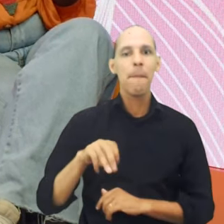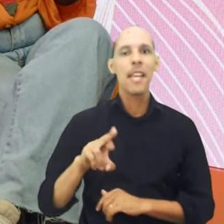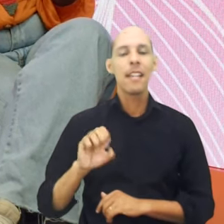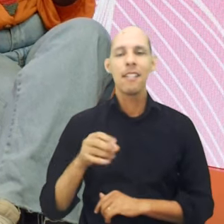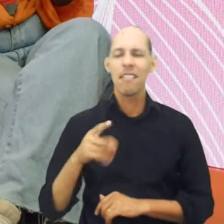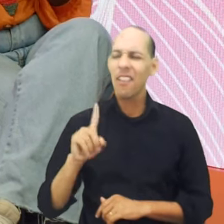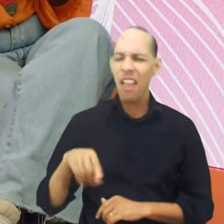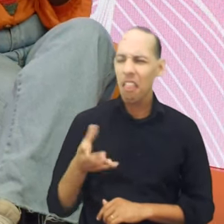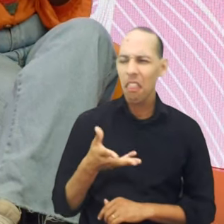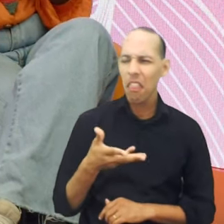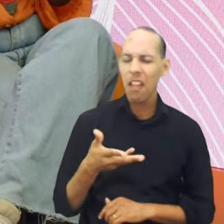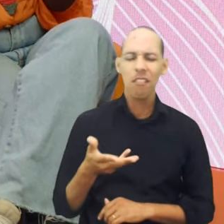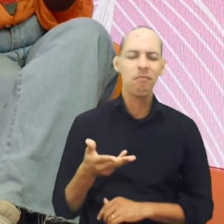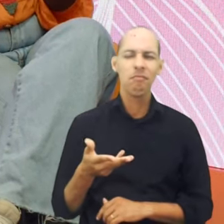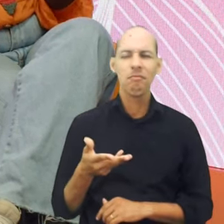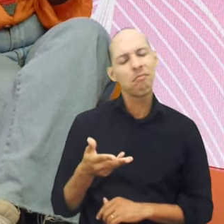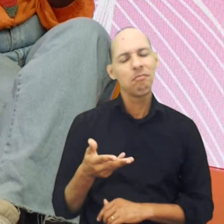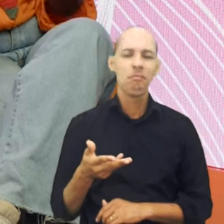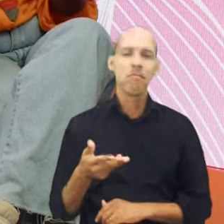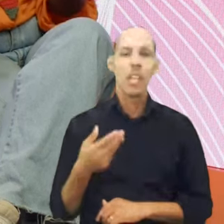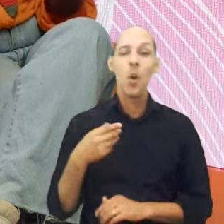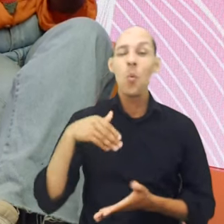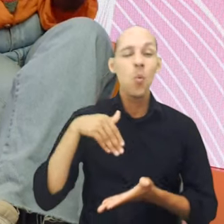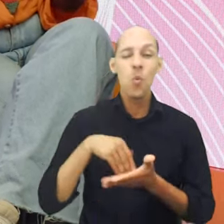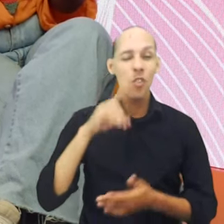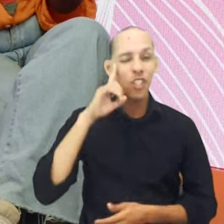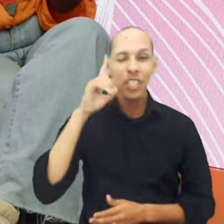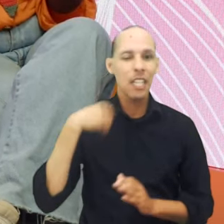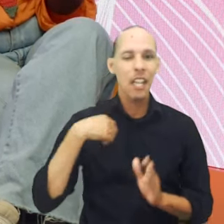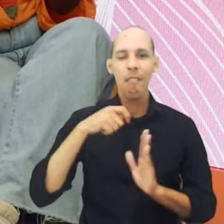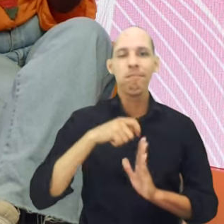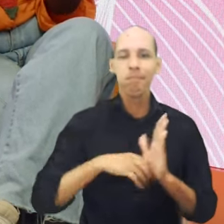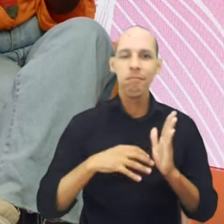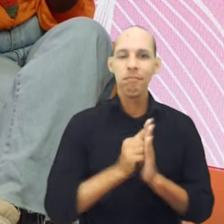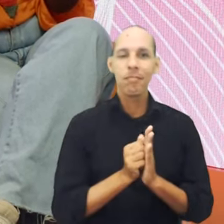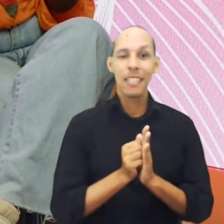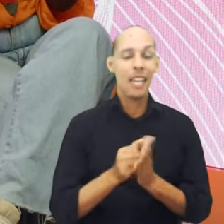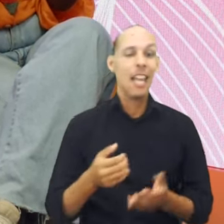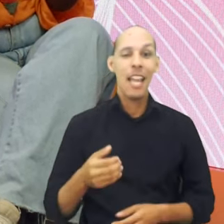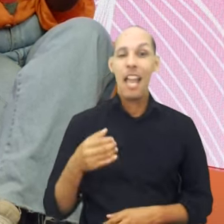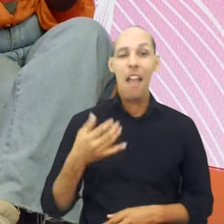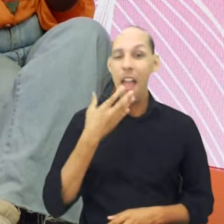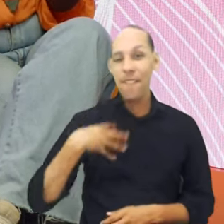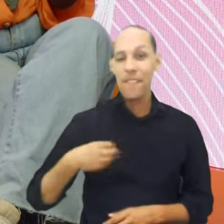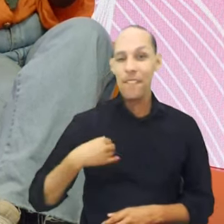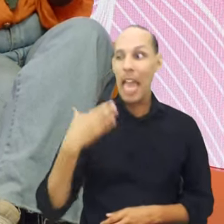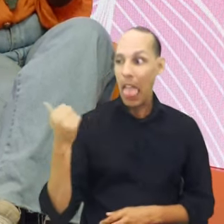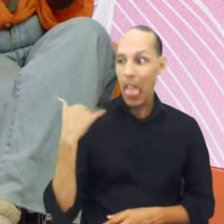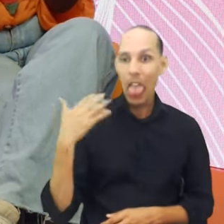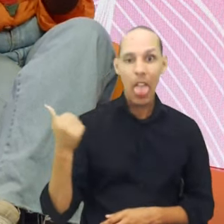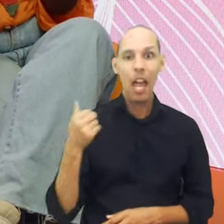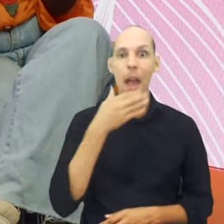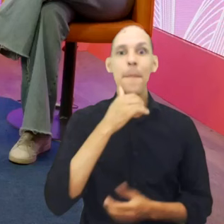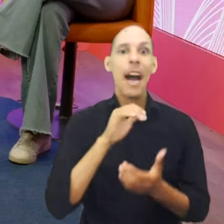uma aceleração. Vou aplicar. Eu apliquei no último dia. As crianças estavam me chamando de 5 em 5 segundos.